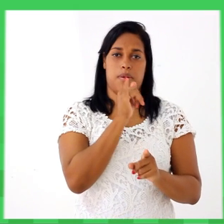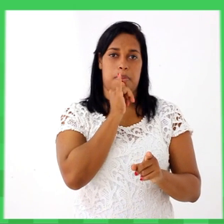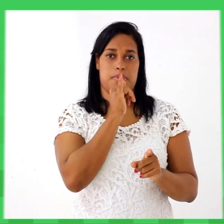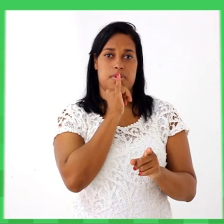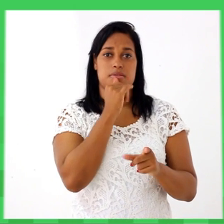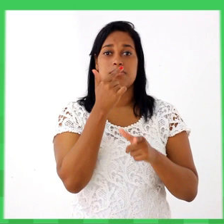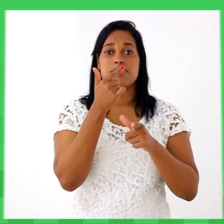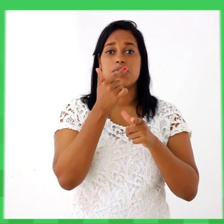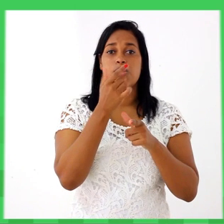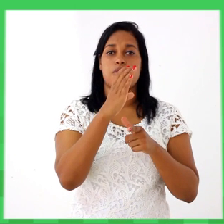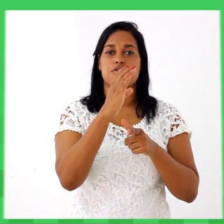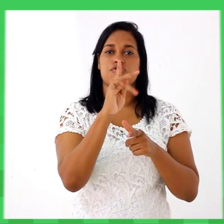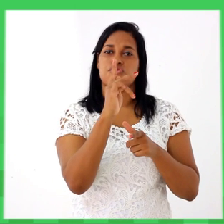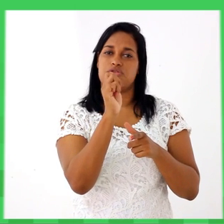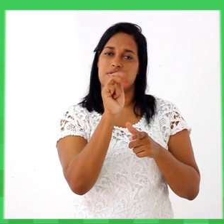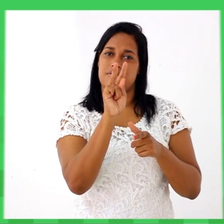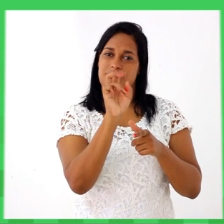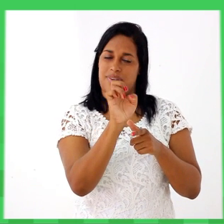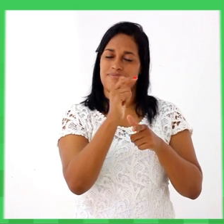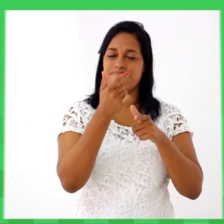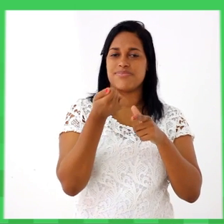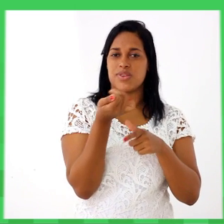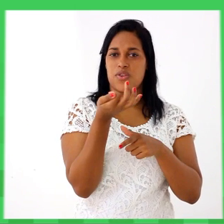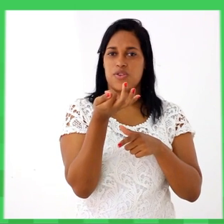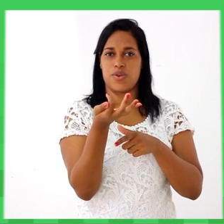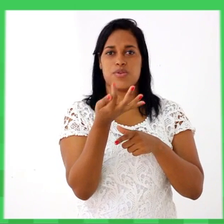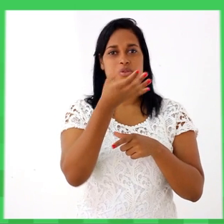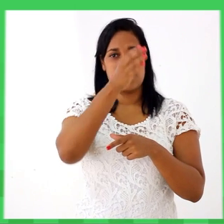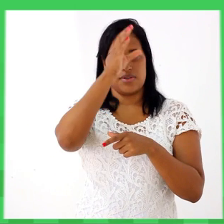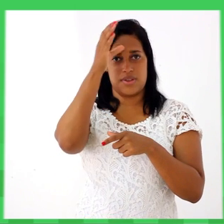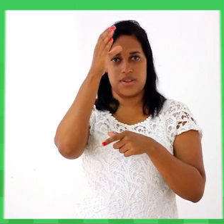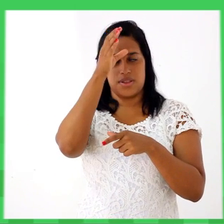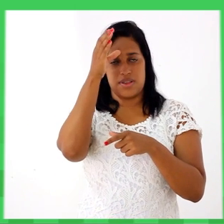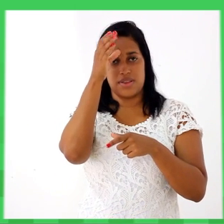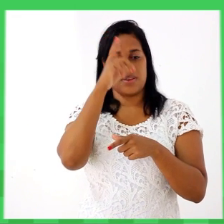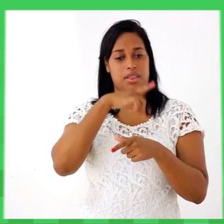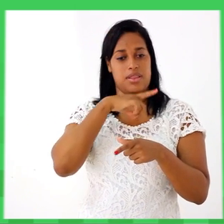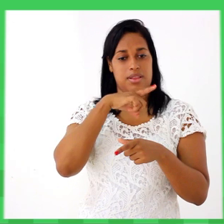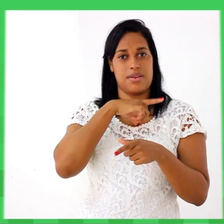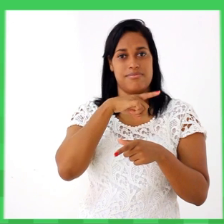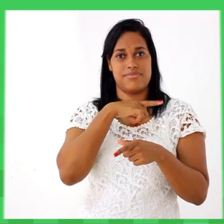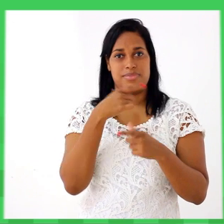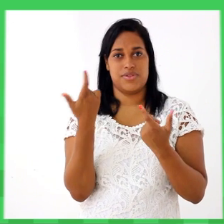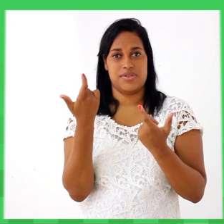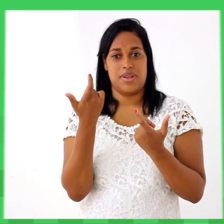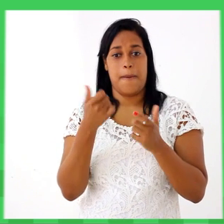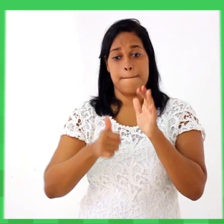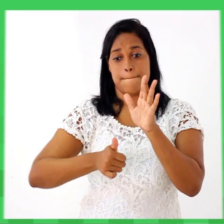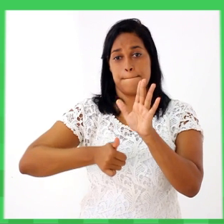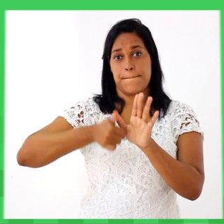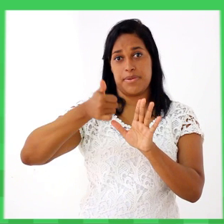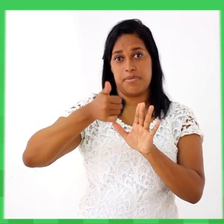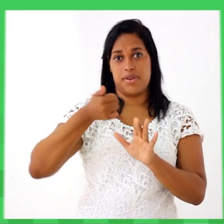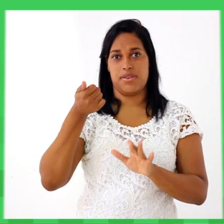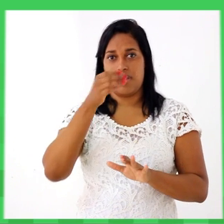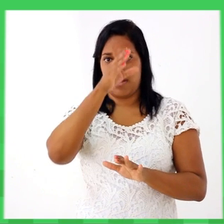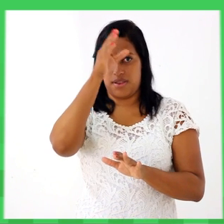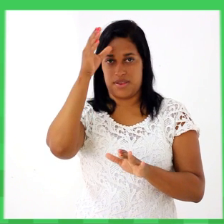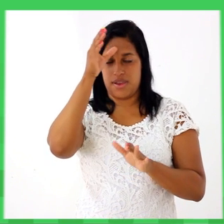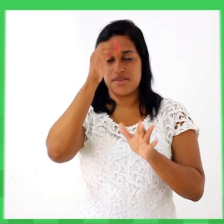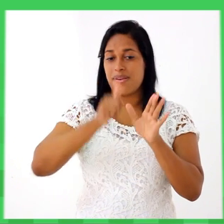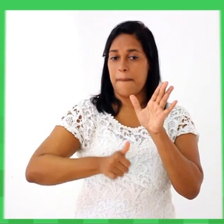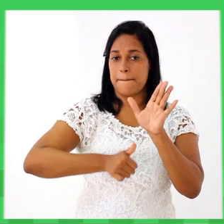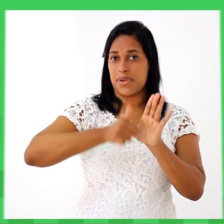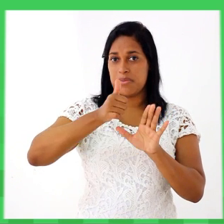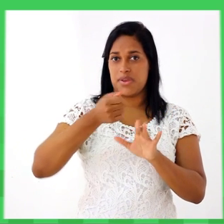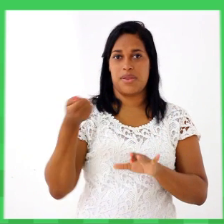produtos e clientes, nós temos chave primária de cliente mais chave primária de produtos. A junção dessas duas